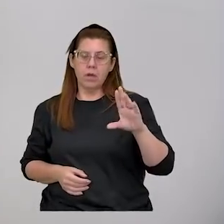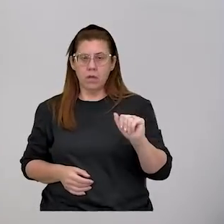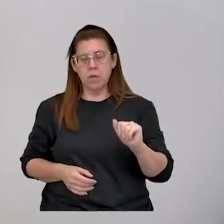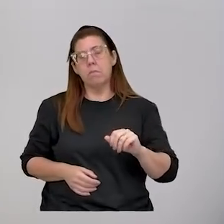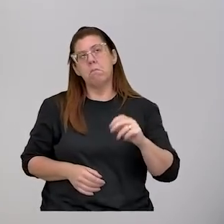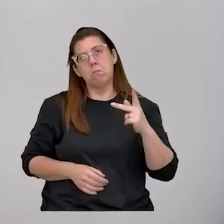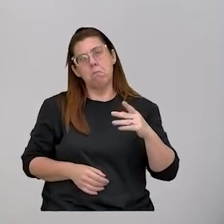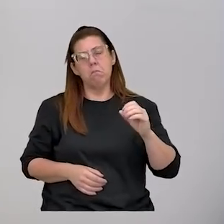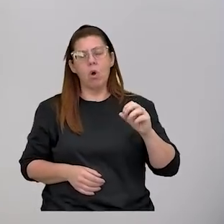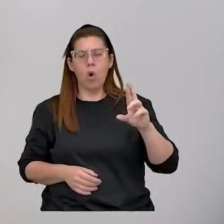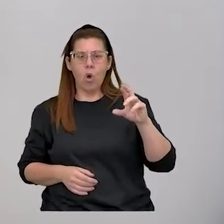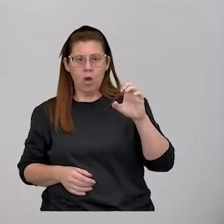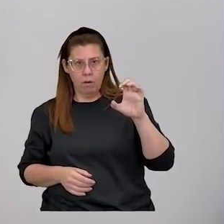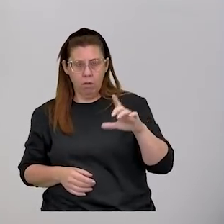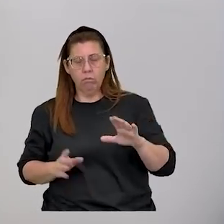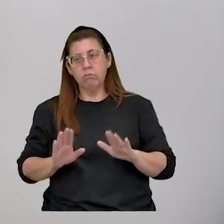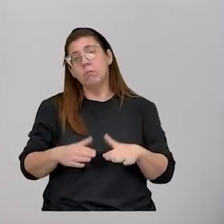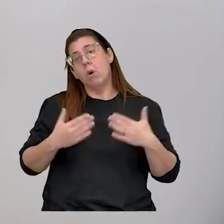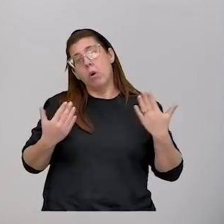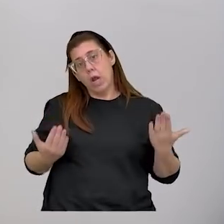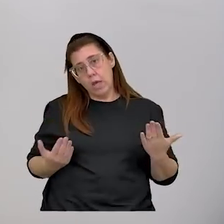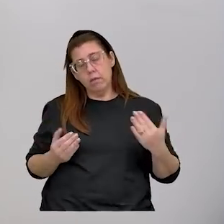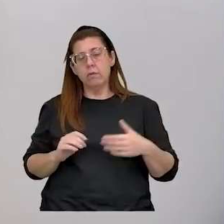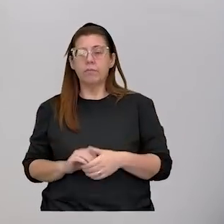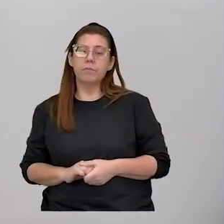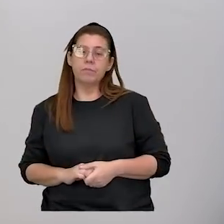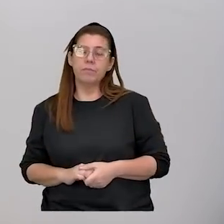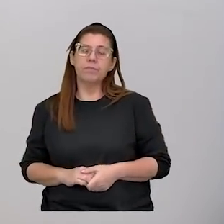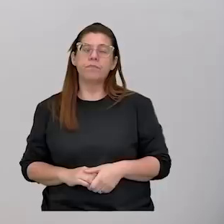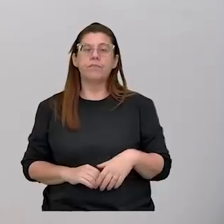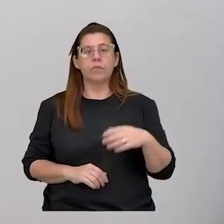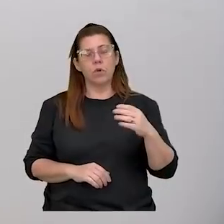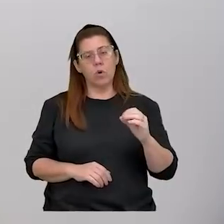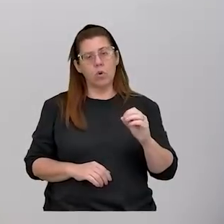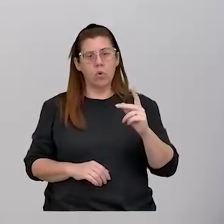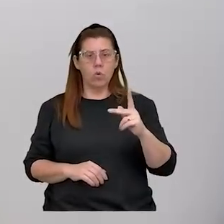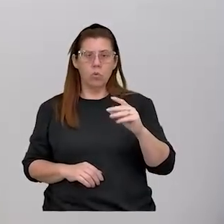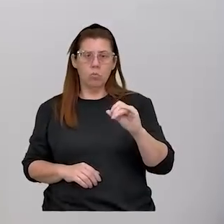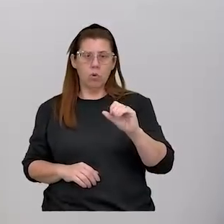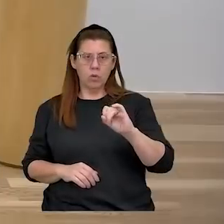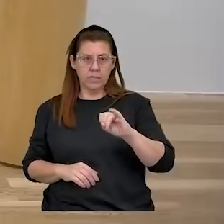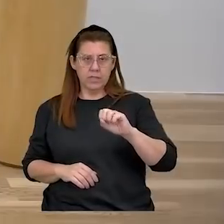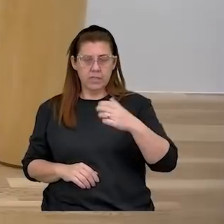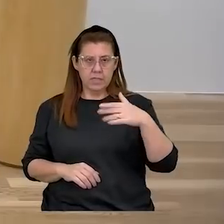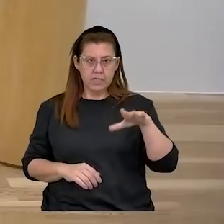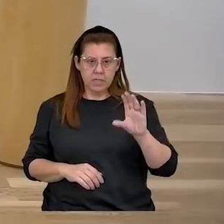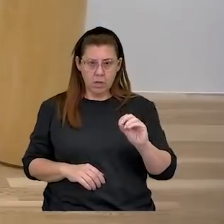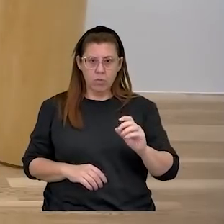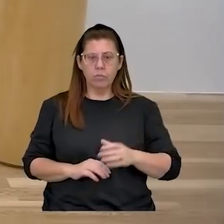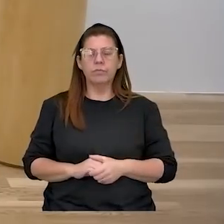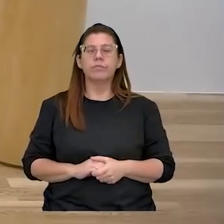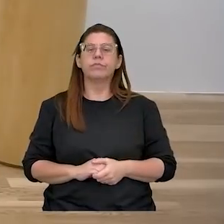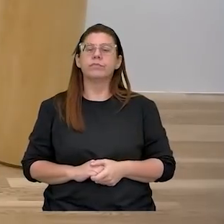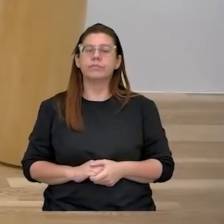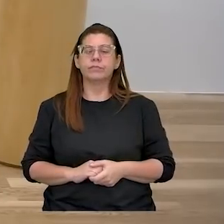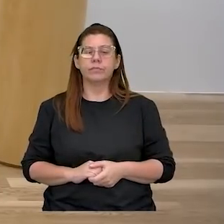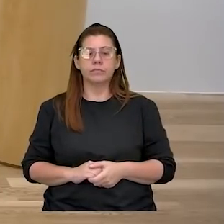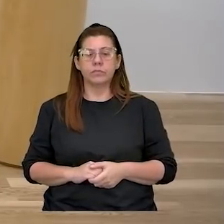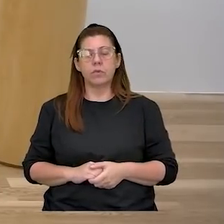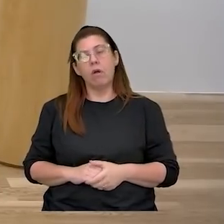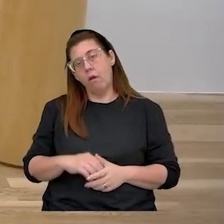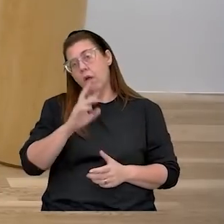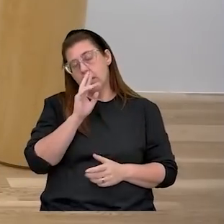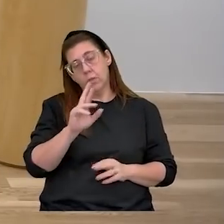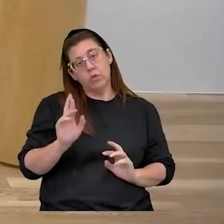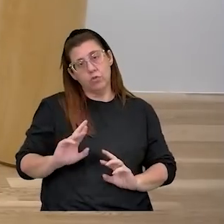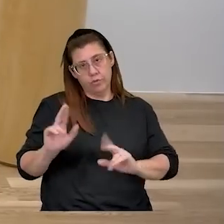porém. Aí o Lucas, da Pro Daniela, colocou oposição. Oposição, porém? São